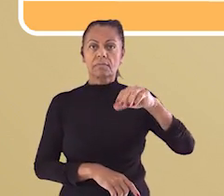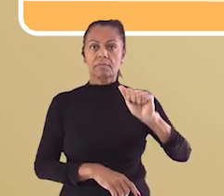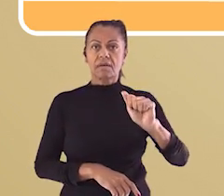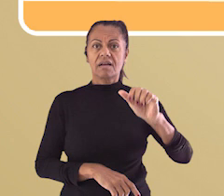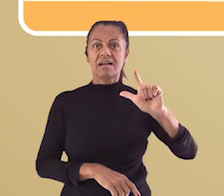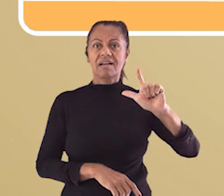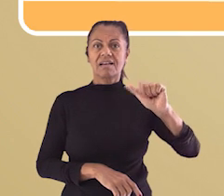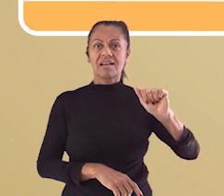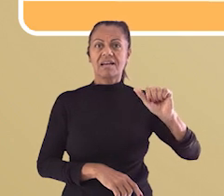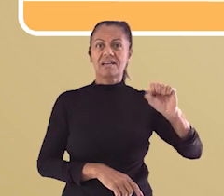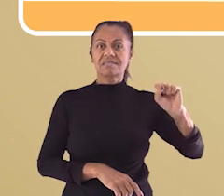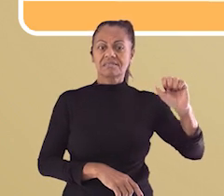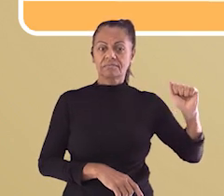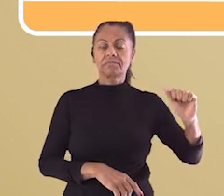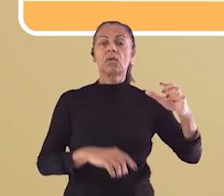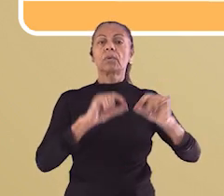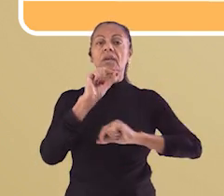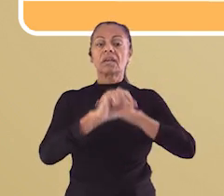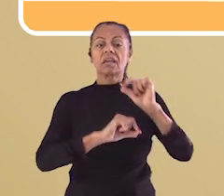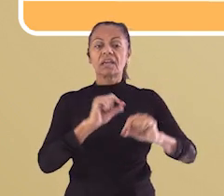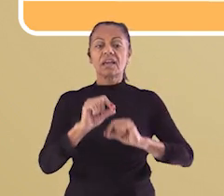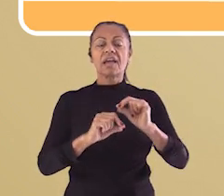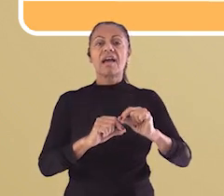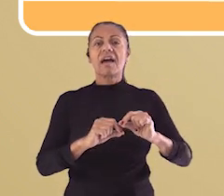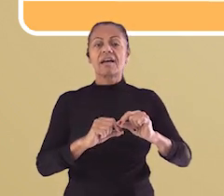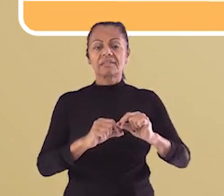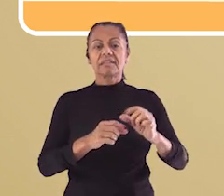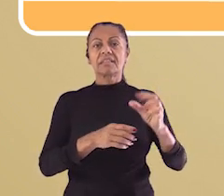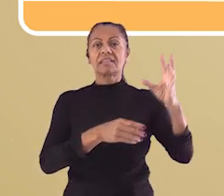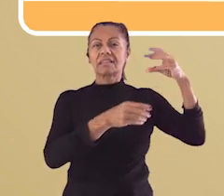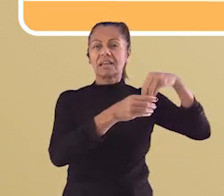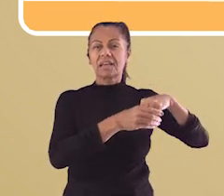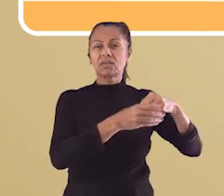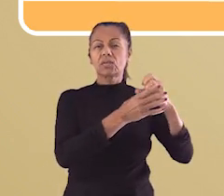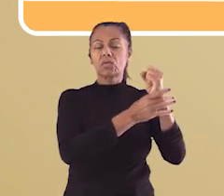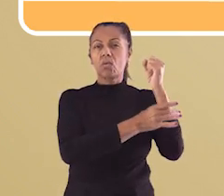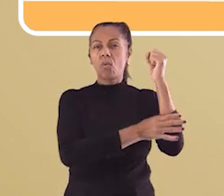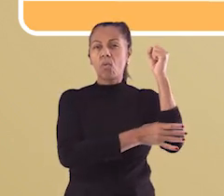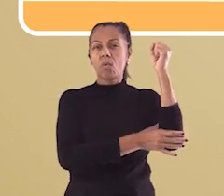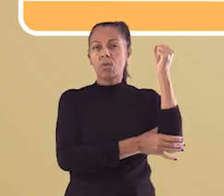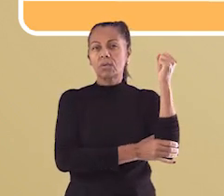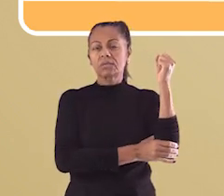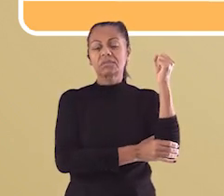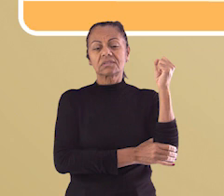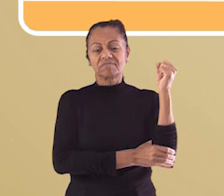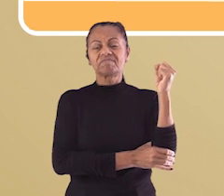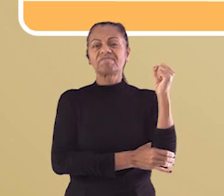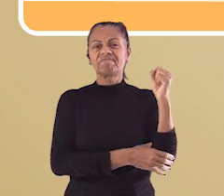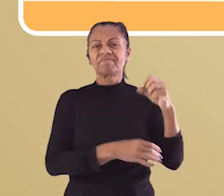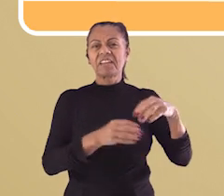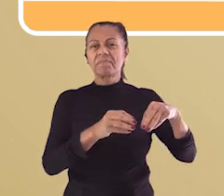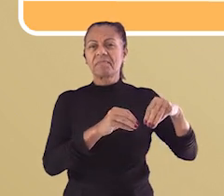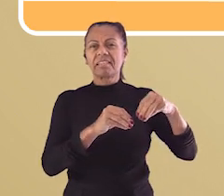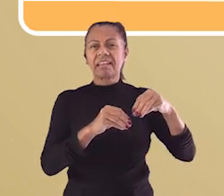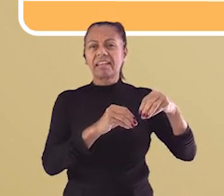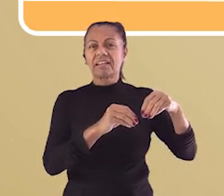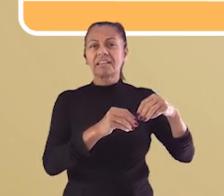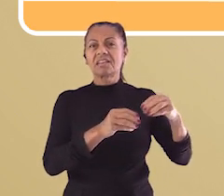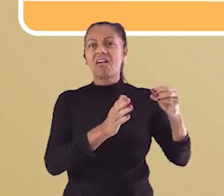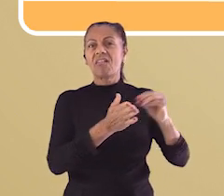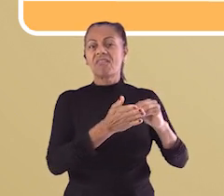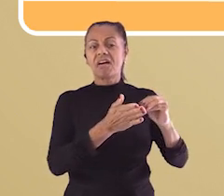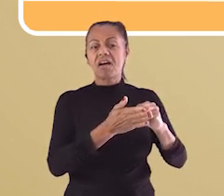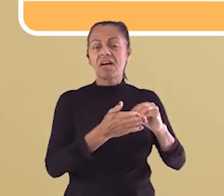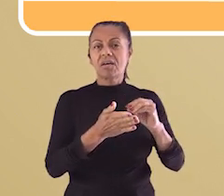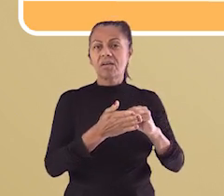a osteomalácia, que é uma doença que ocorre por defeito na mineralização da matriz óssea e